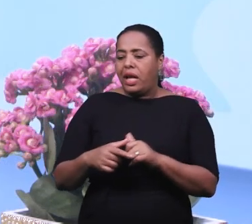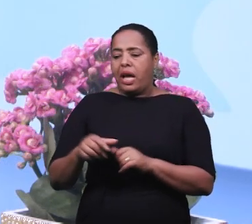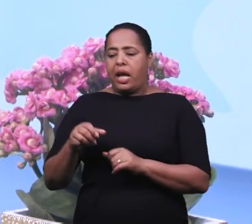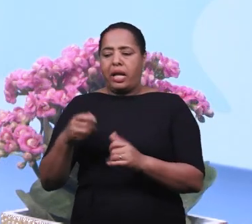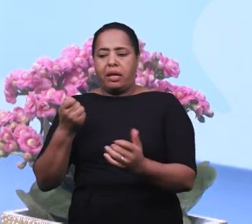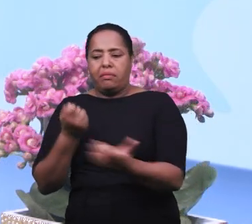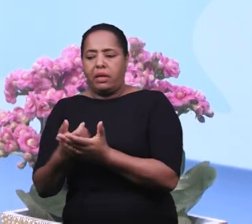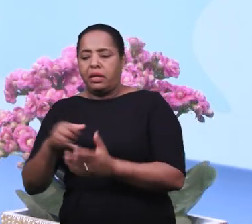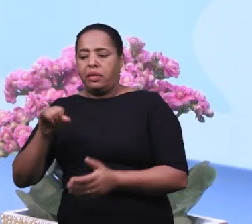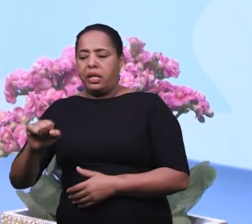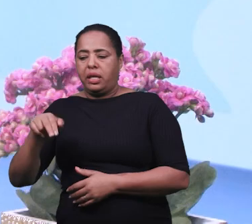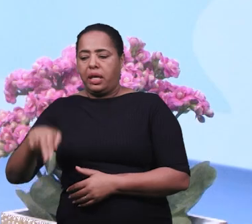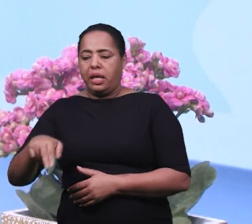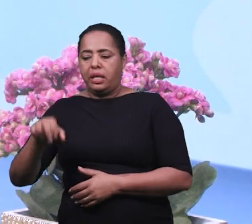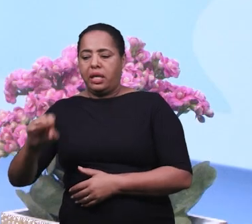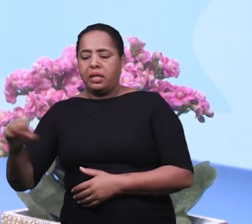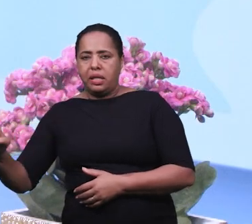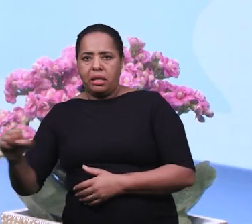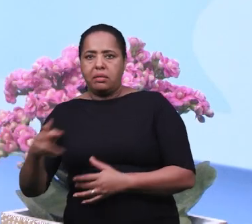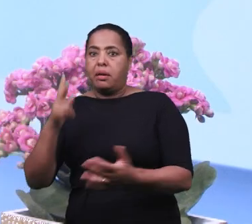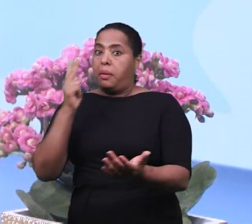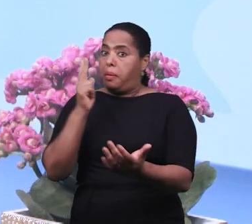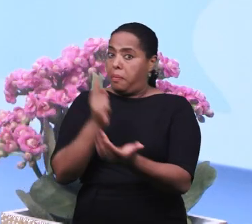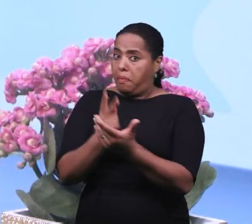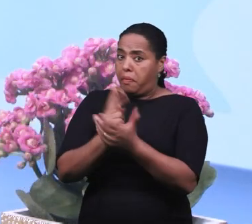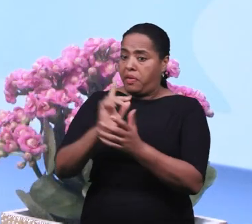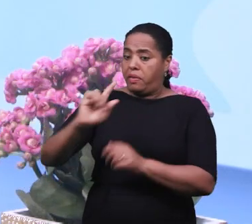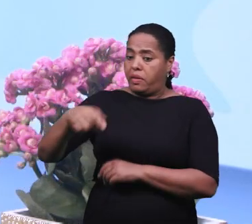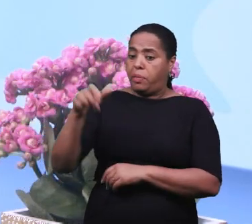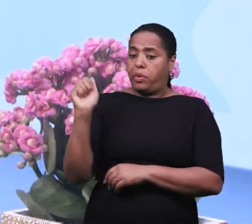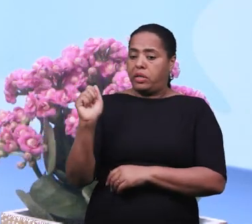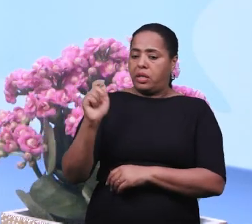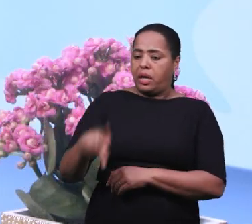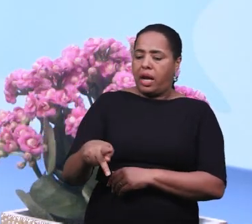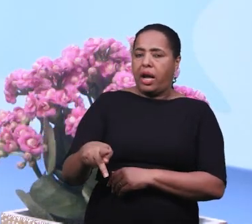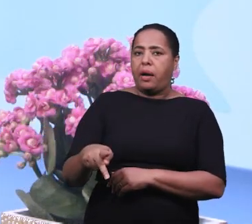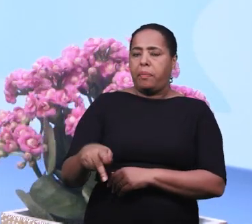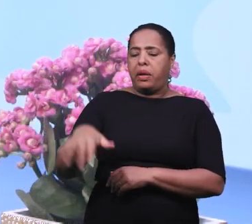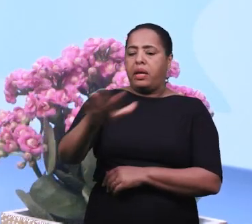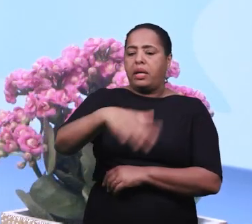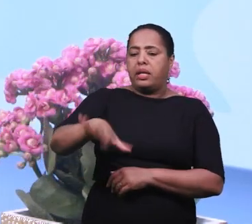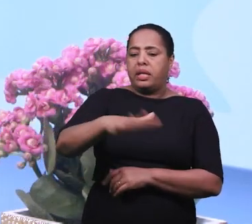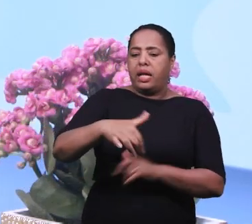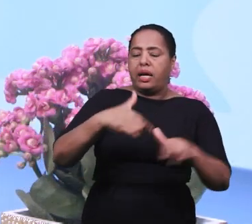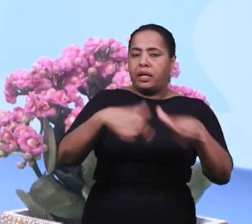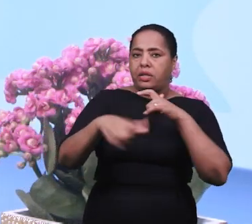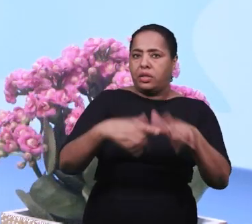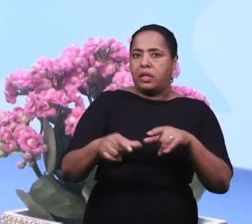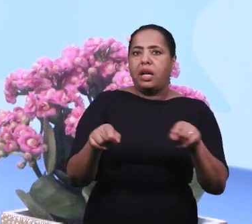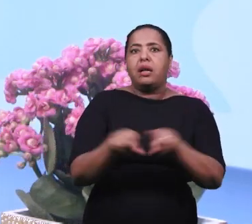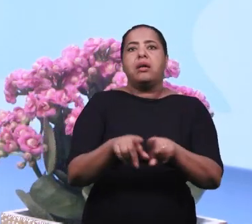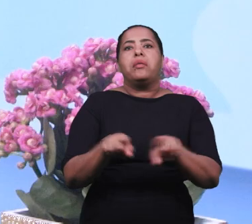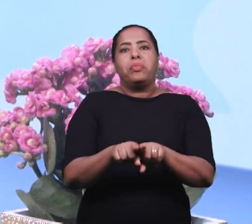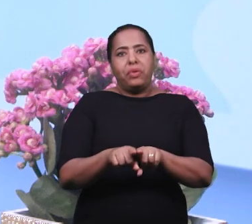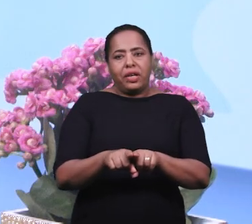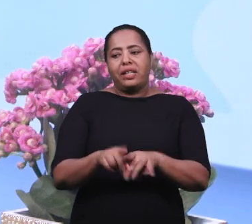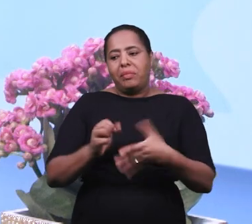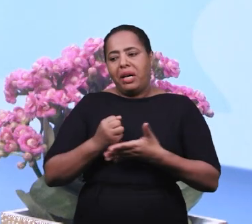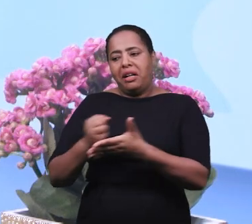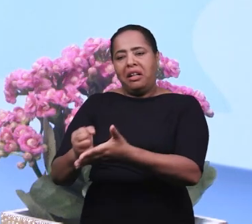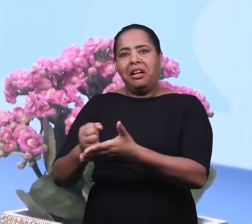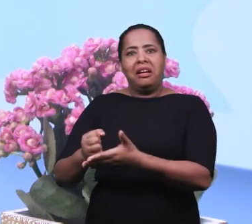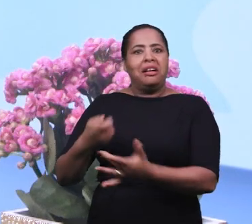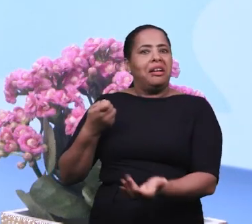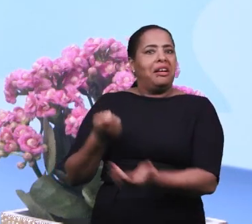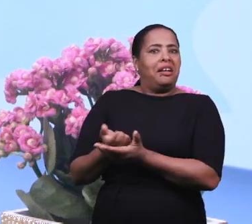INSS. Então é importante o idoso, mesmo depois de aposentado, estar no mercado de trabalho, porque ele está também contribuindo para a Previdência.